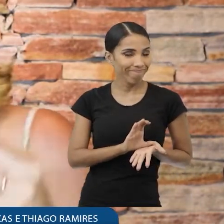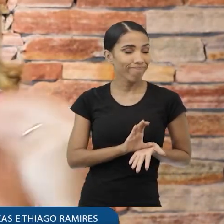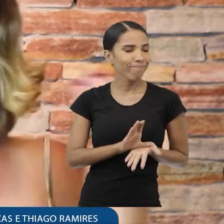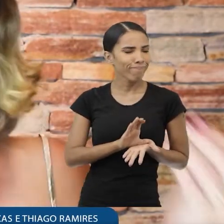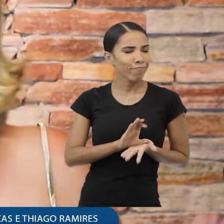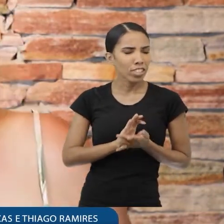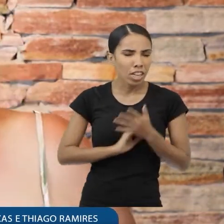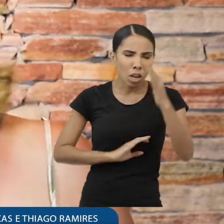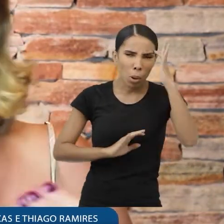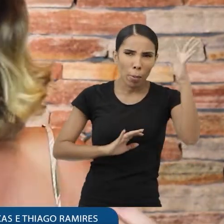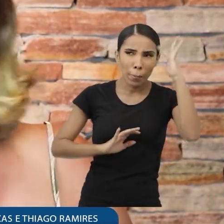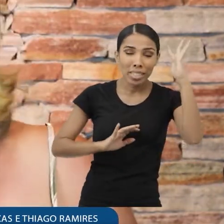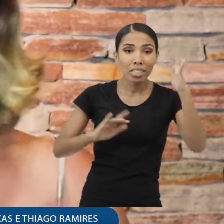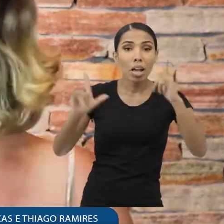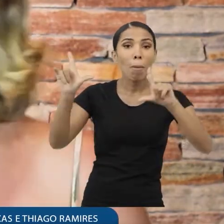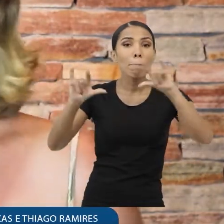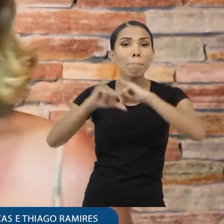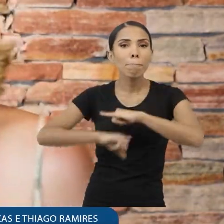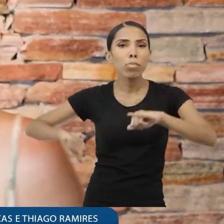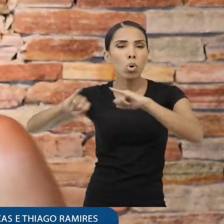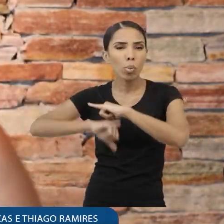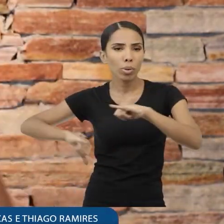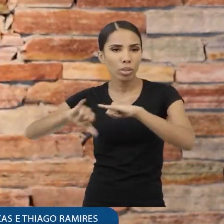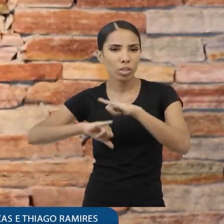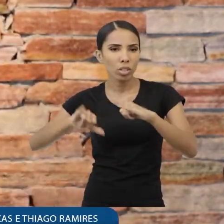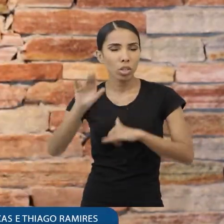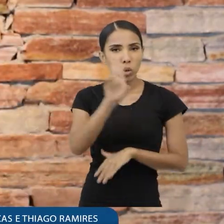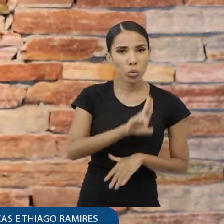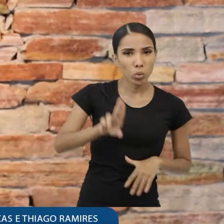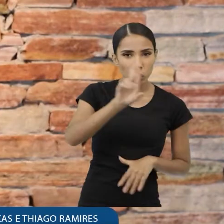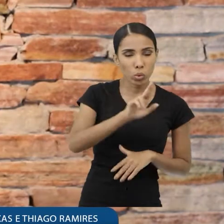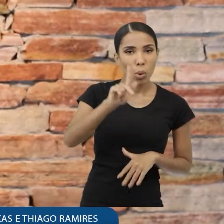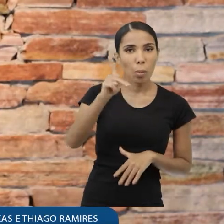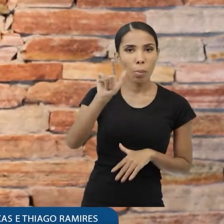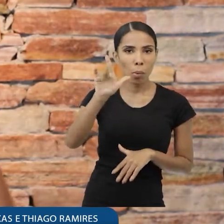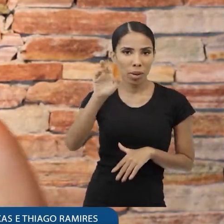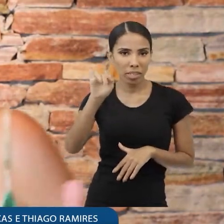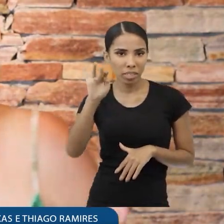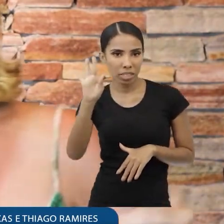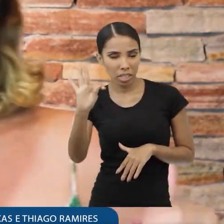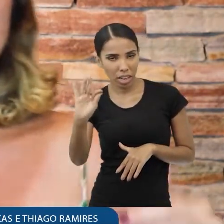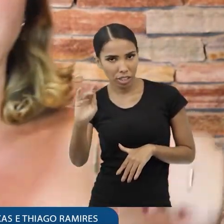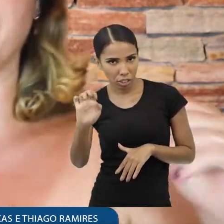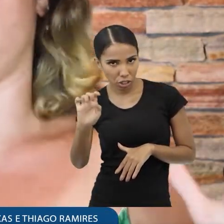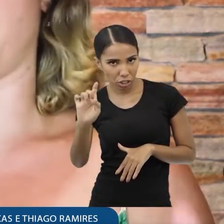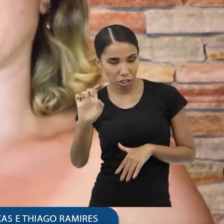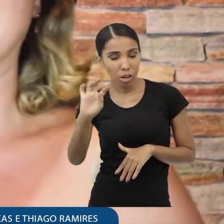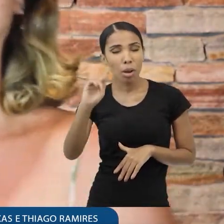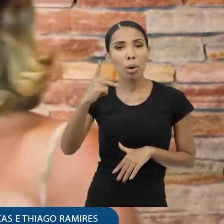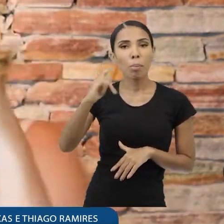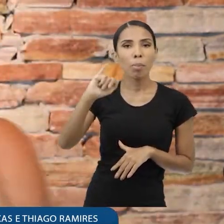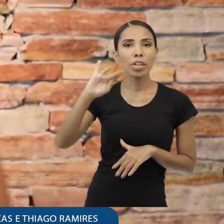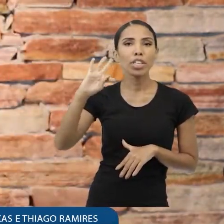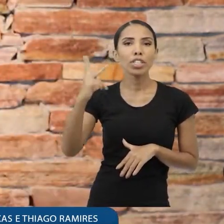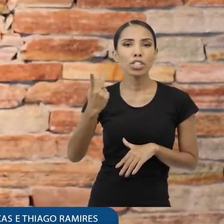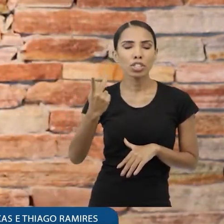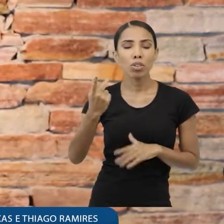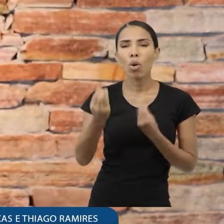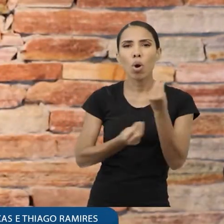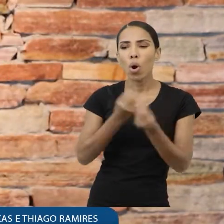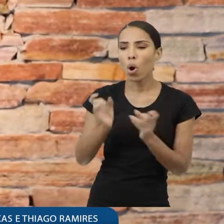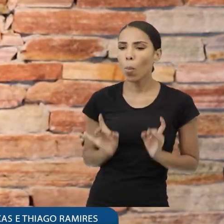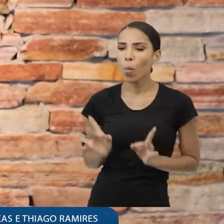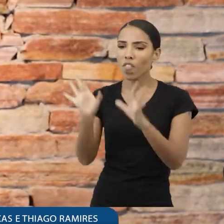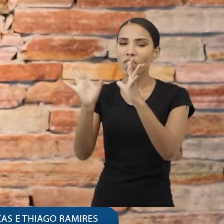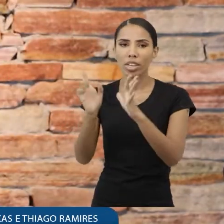muito dialogando com o mercado publicitário. Existe um termo que a gente usa na publicidade que é o chamado pitch, né? Que é aquela